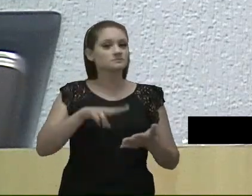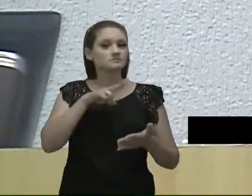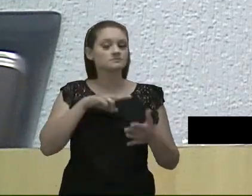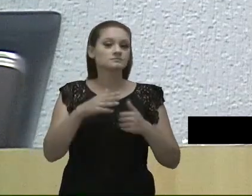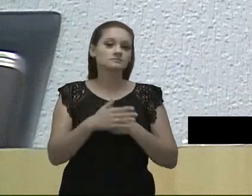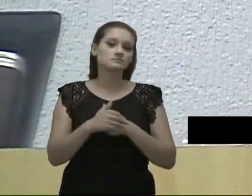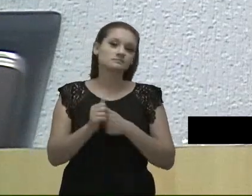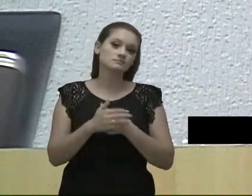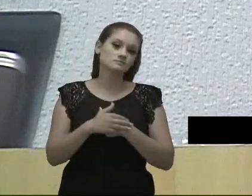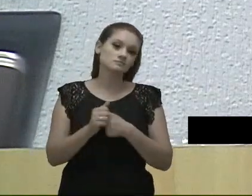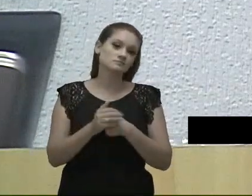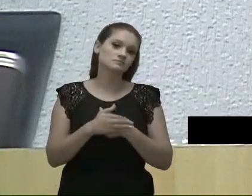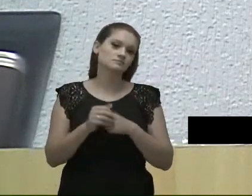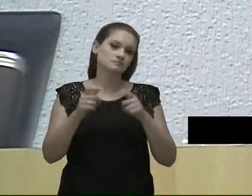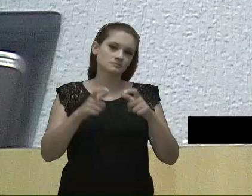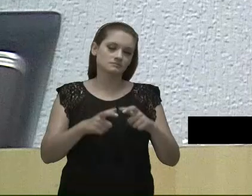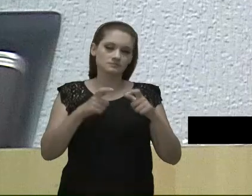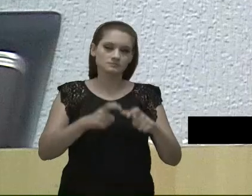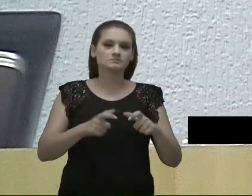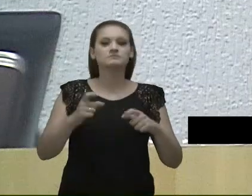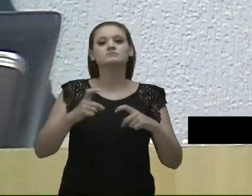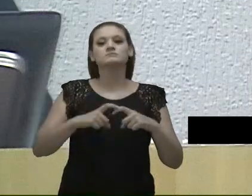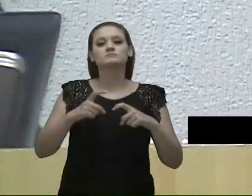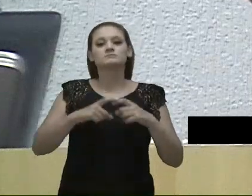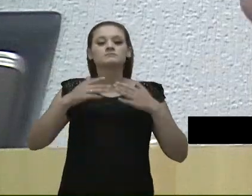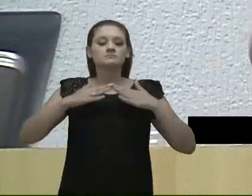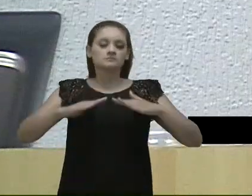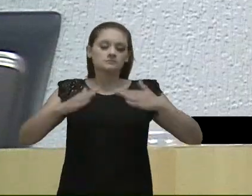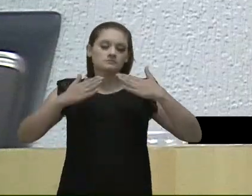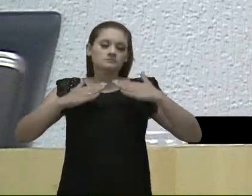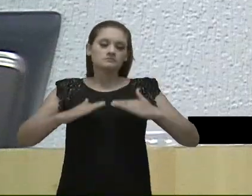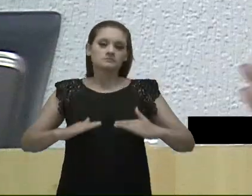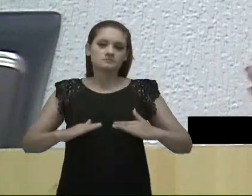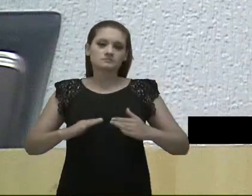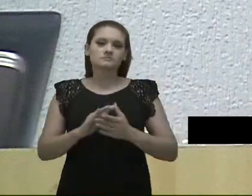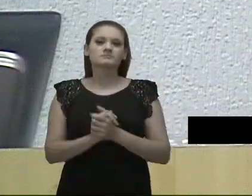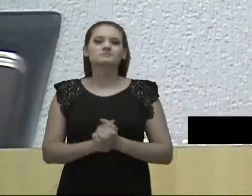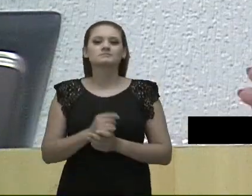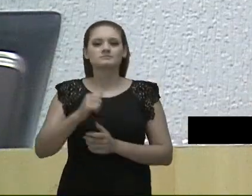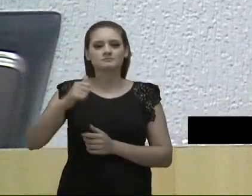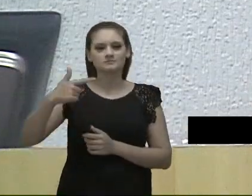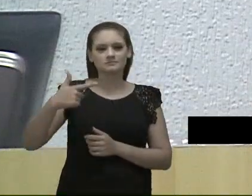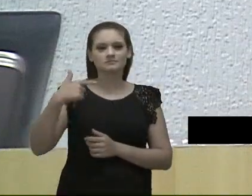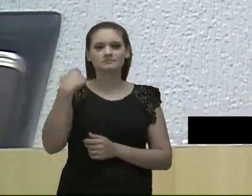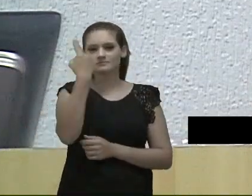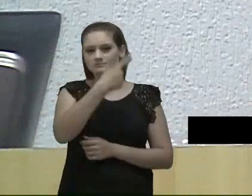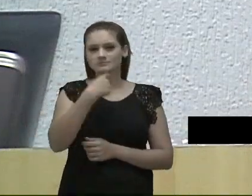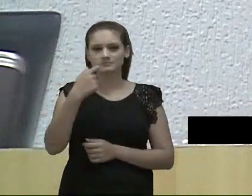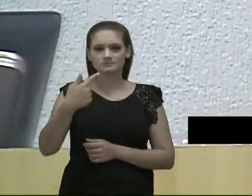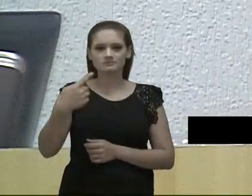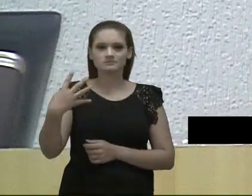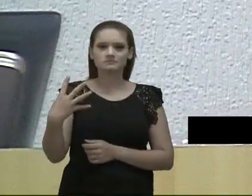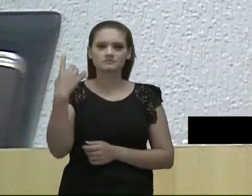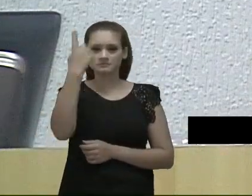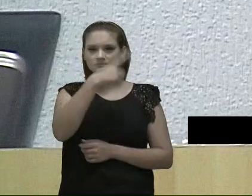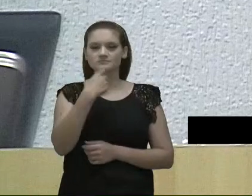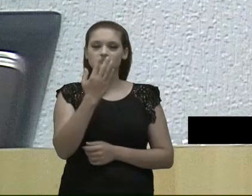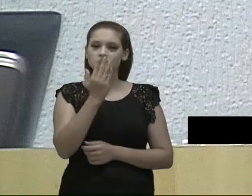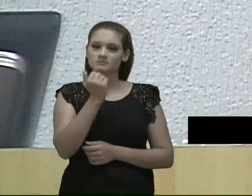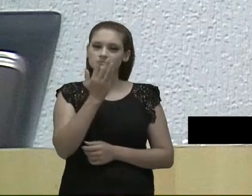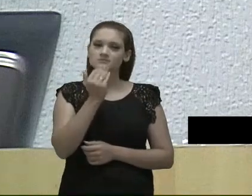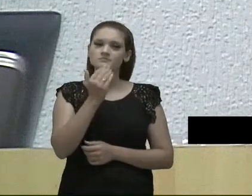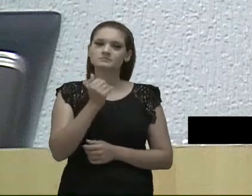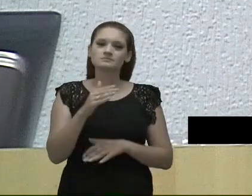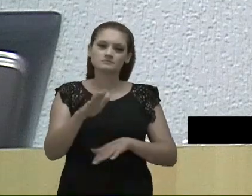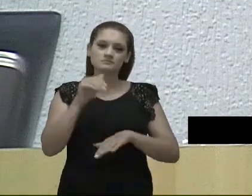carinho... O lugar de descanso dos médicos, que é fundamental, que eles fazem 12 horas, 24 horas, e também a alimentação.